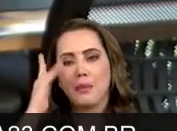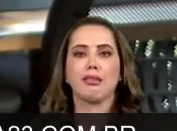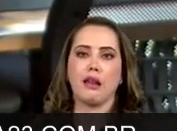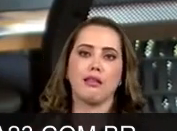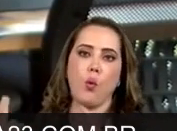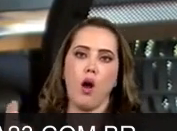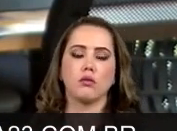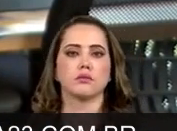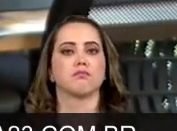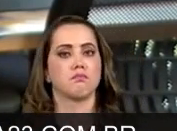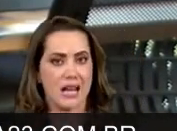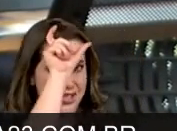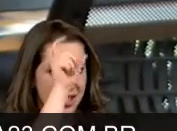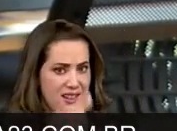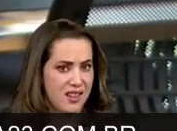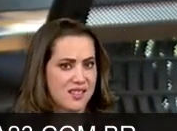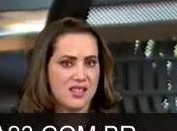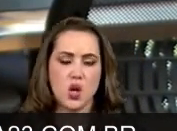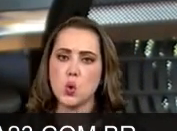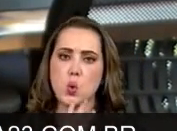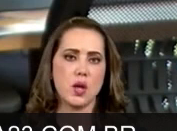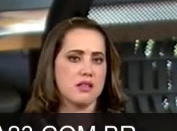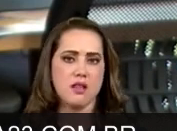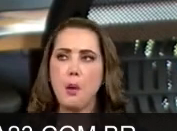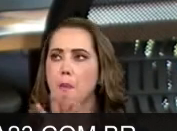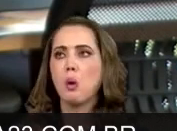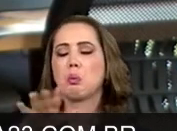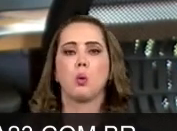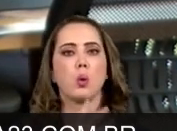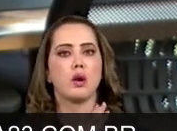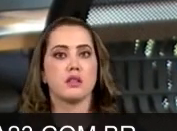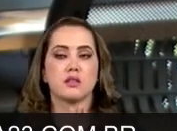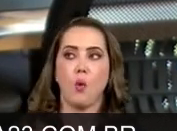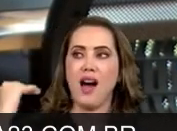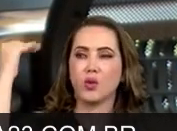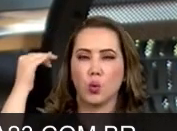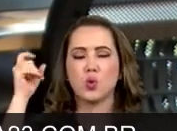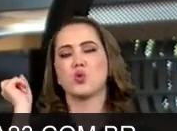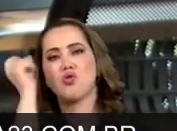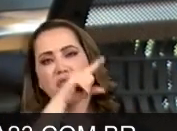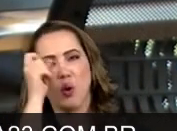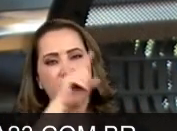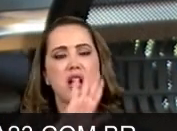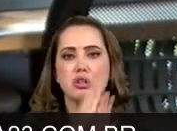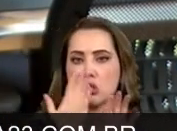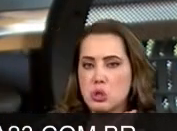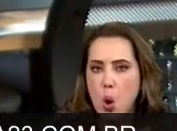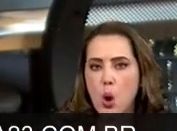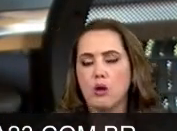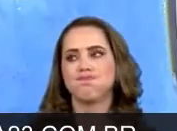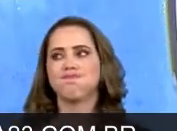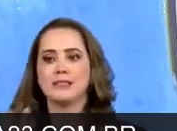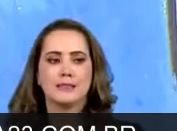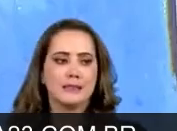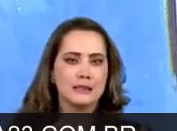pouco conhecida no nosso país. E se ela é pouco conhecida agora, tem muitos adultos que enfrentaram dificuldades escolares e que não